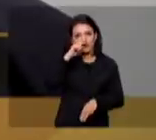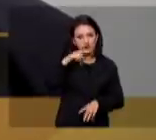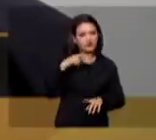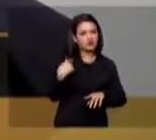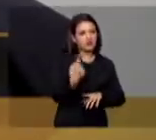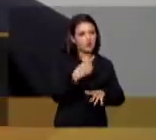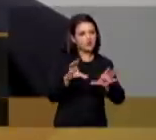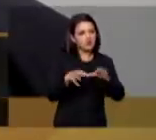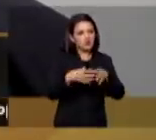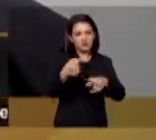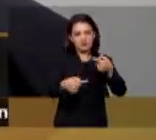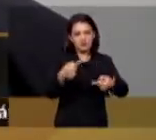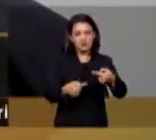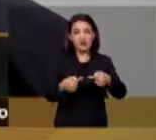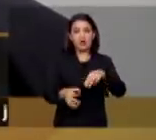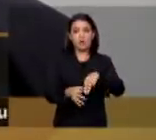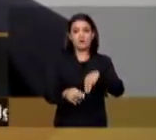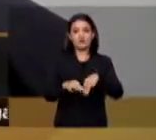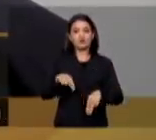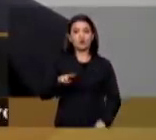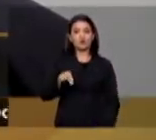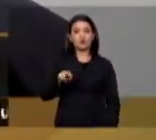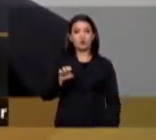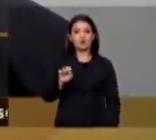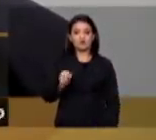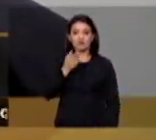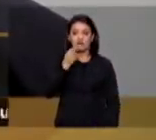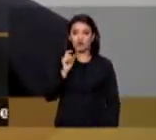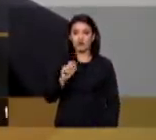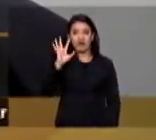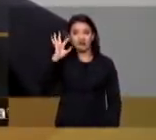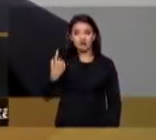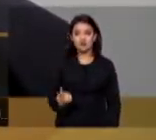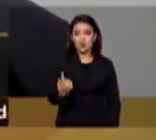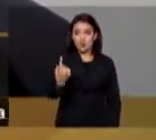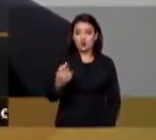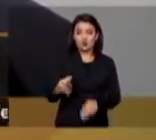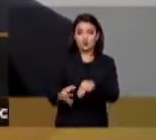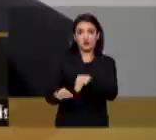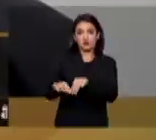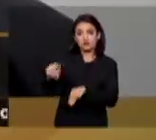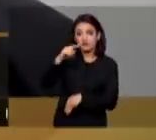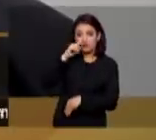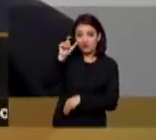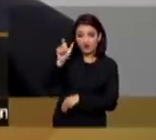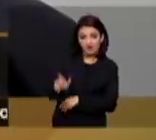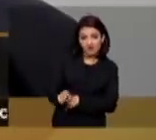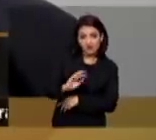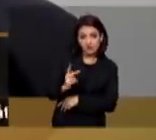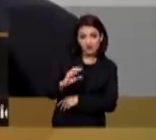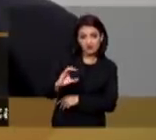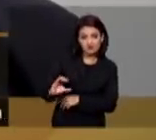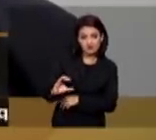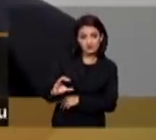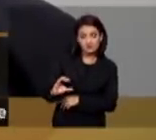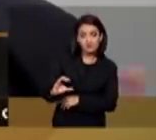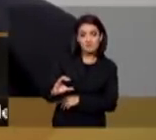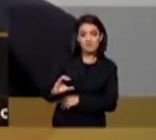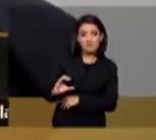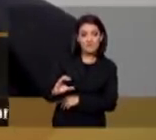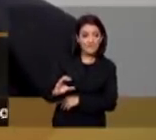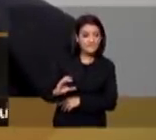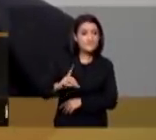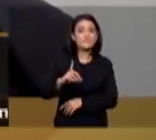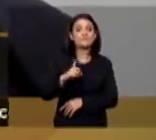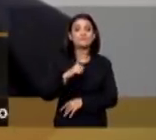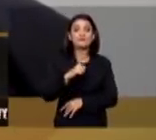9/3/2021, o ministro Nunes Marques afirmou que a decisão monocrática proferida pelo ministro Edson Fachin neste HC ainda tinha